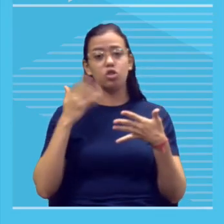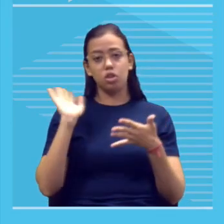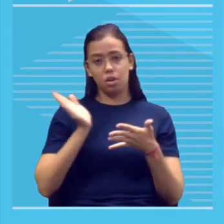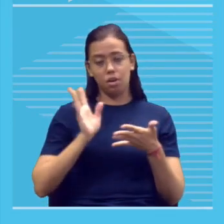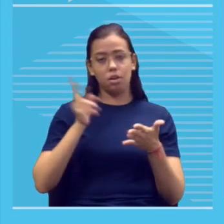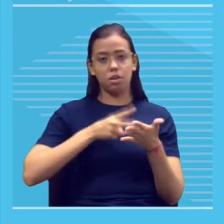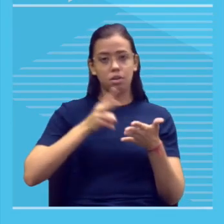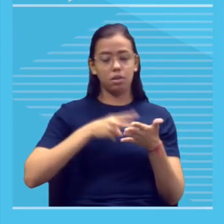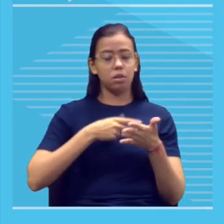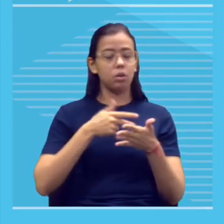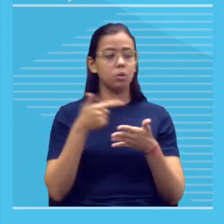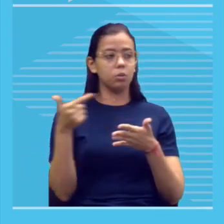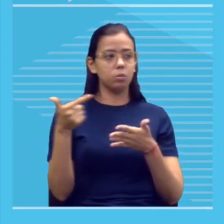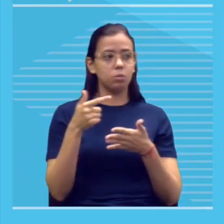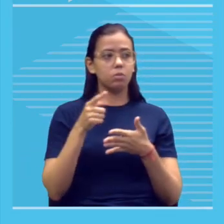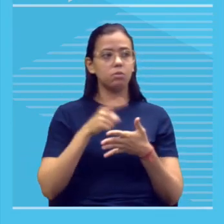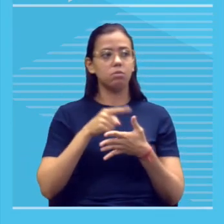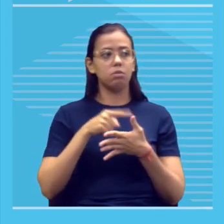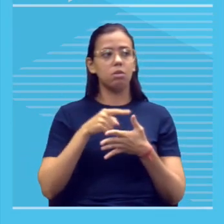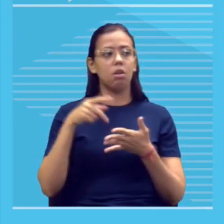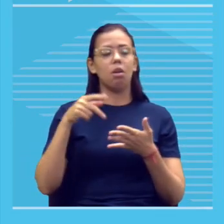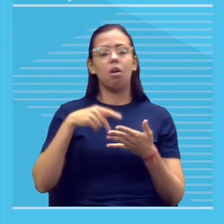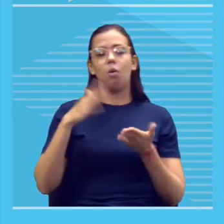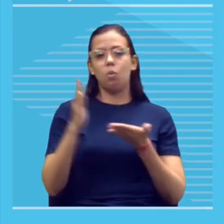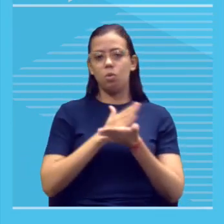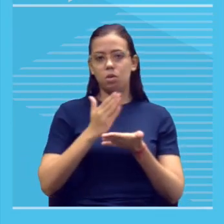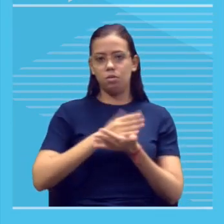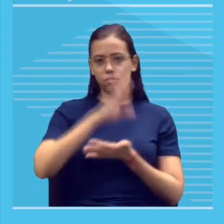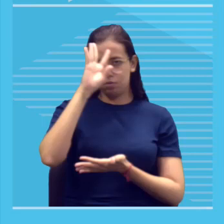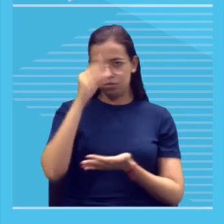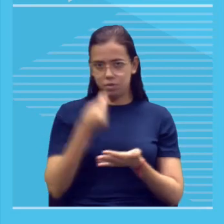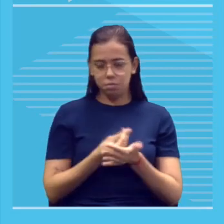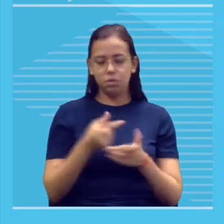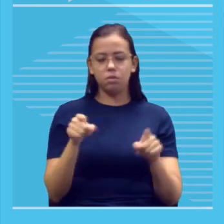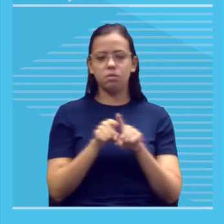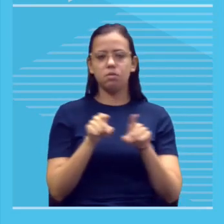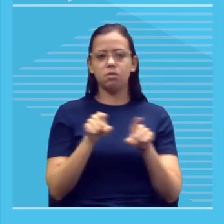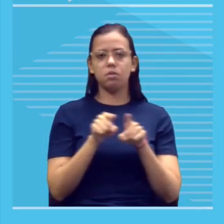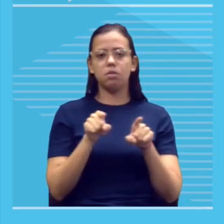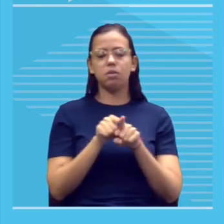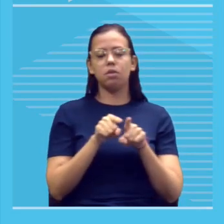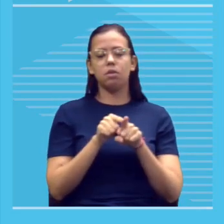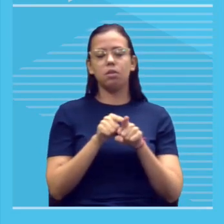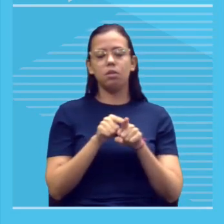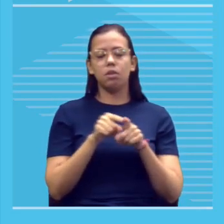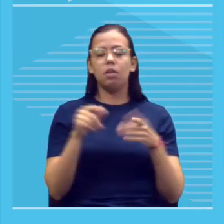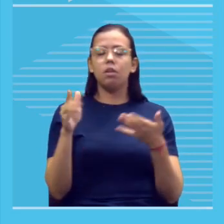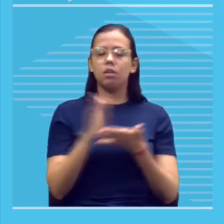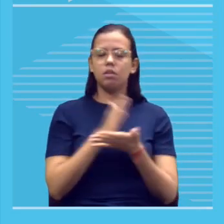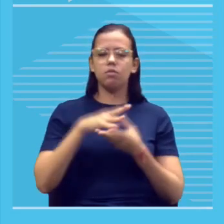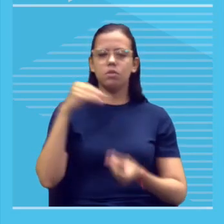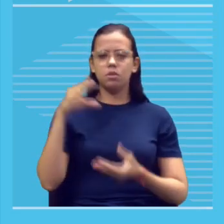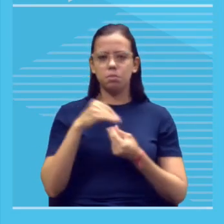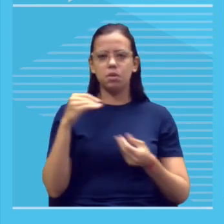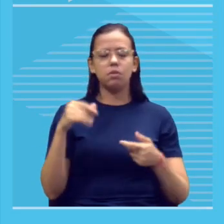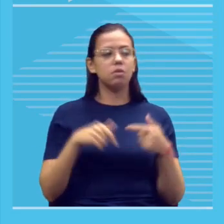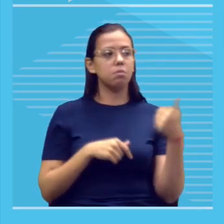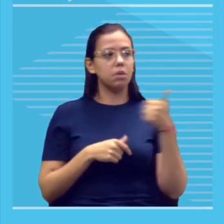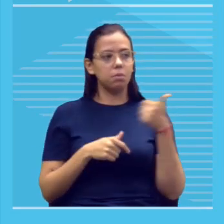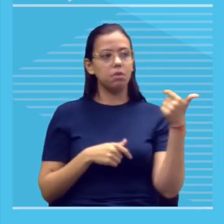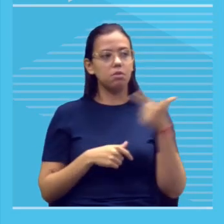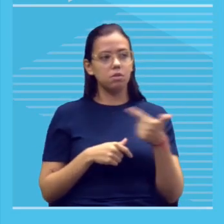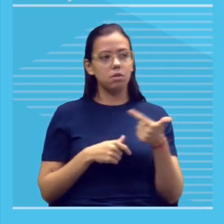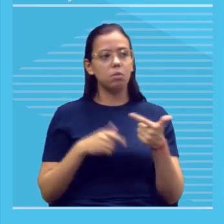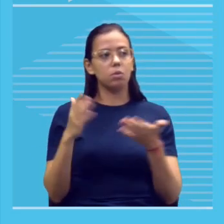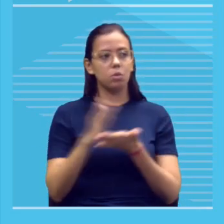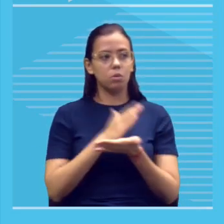O Livro dos Espíritos Livro dos Médiuns nunca li Evangelho Segundo espiritismo lhe quando